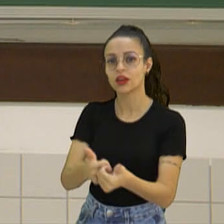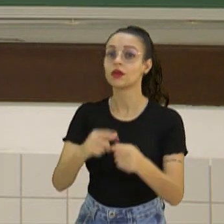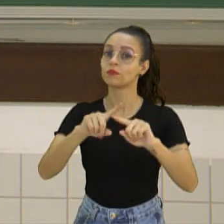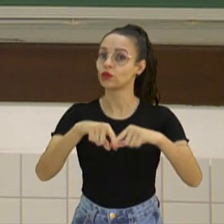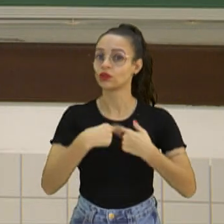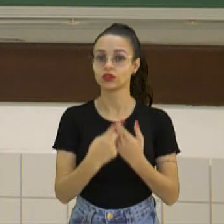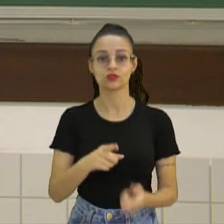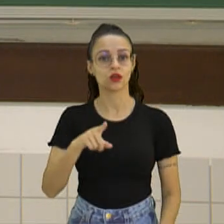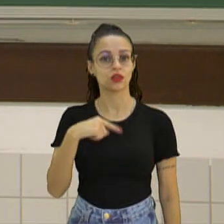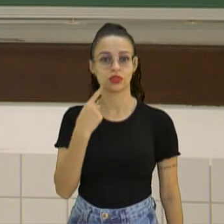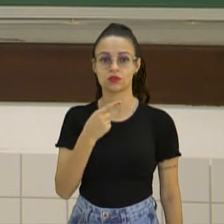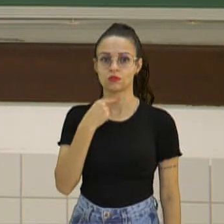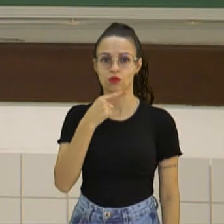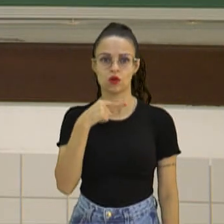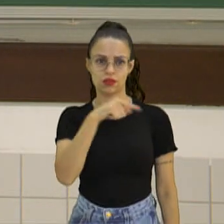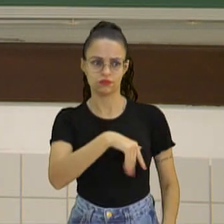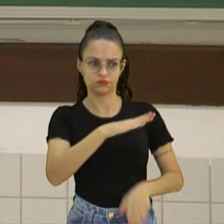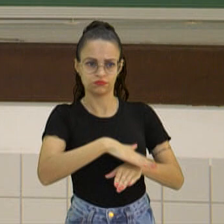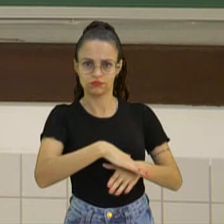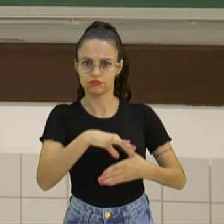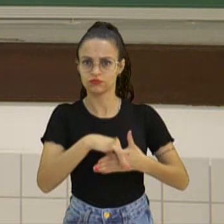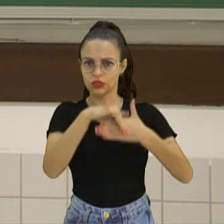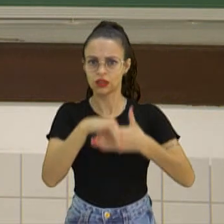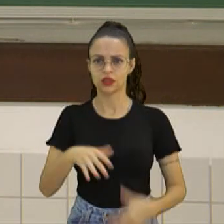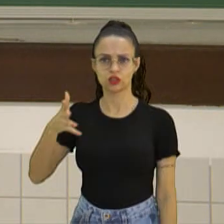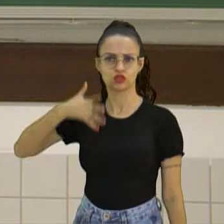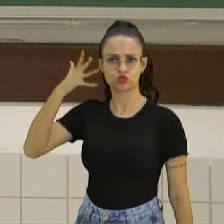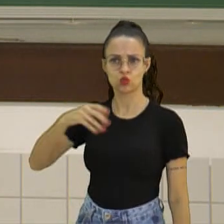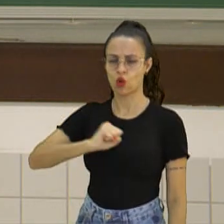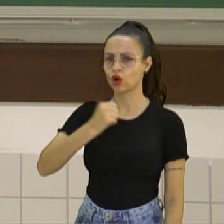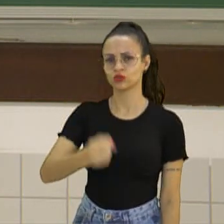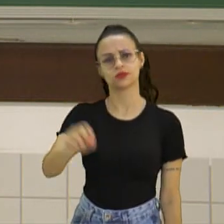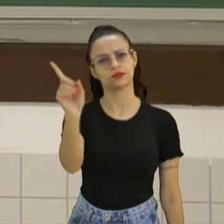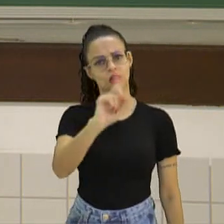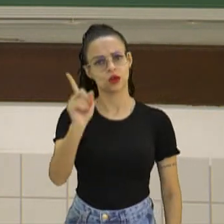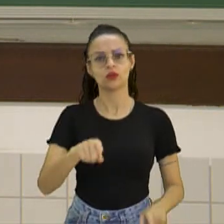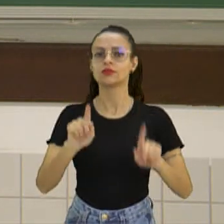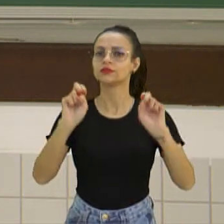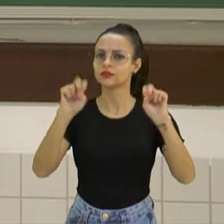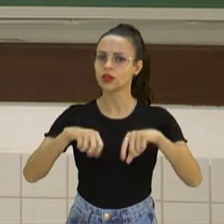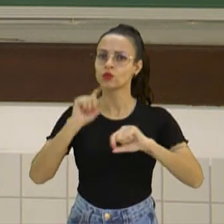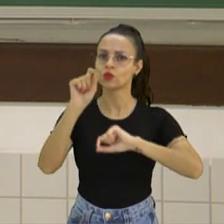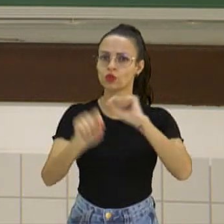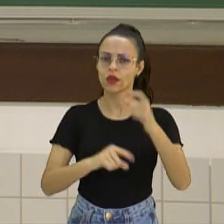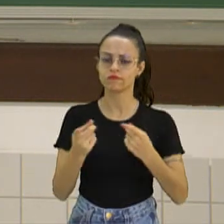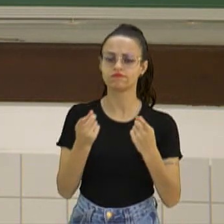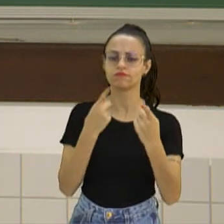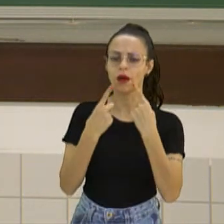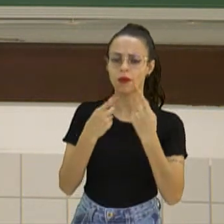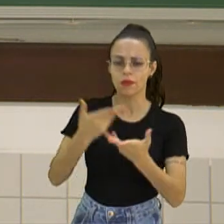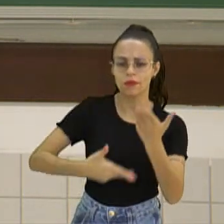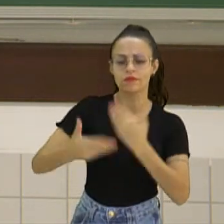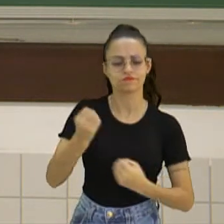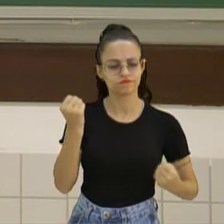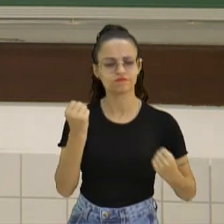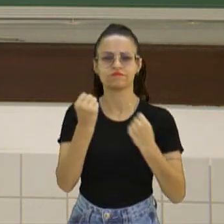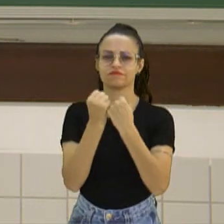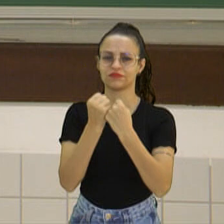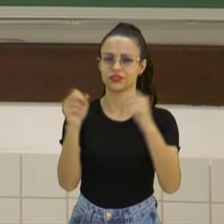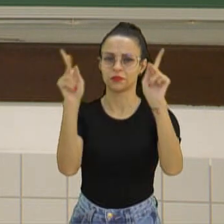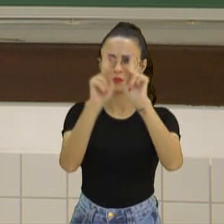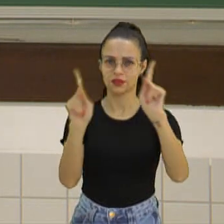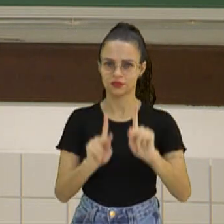não esperamos discurso de ódio das lideranças religiosas e sim um diálogo a favor da paz